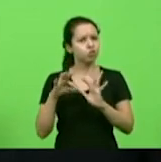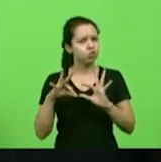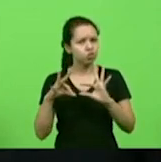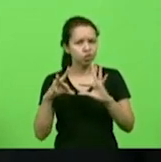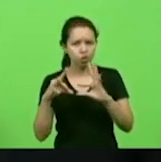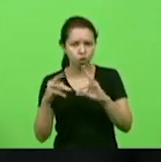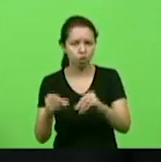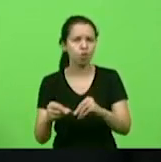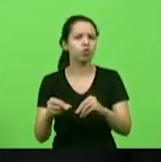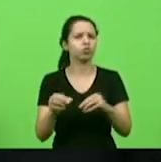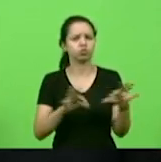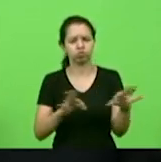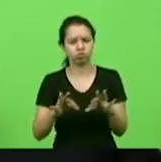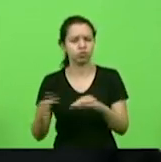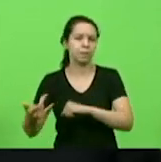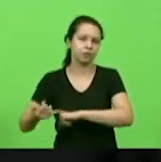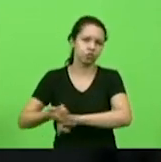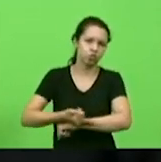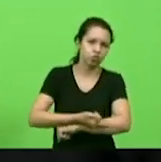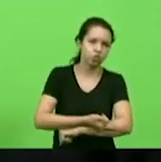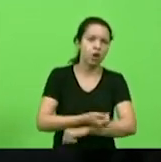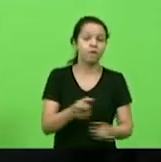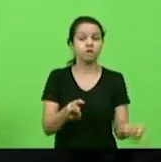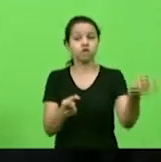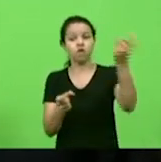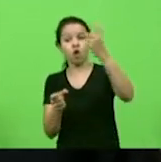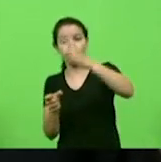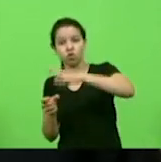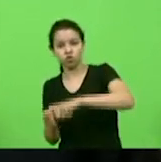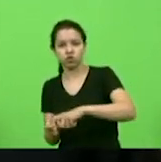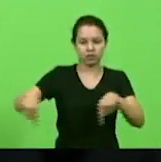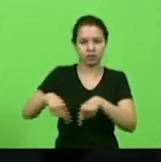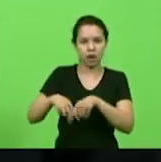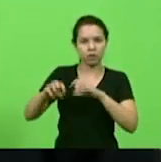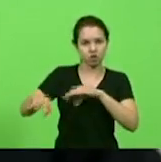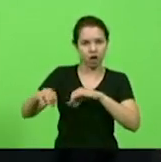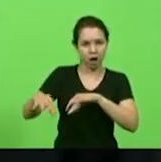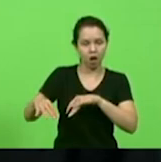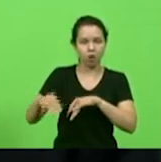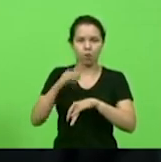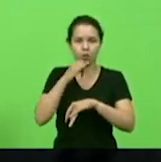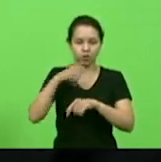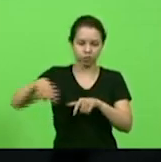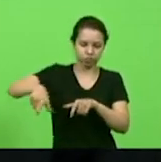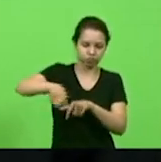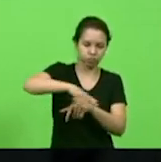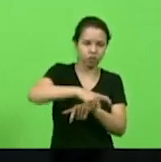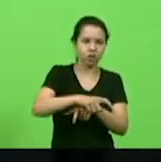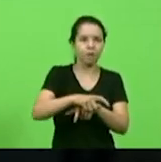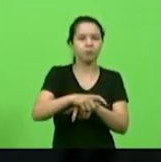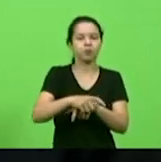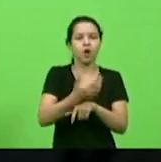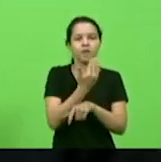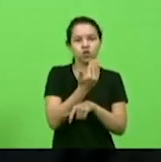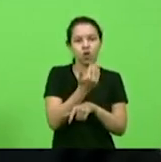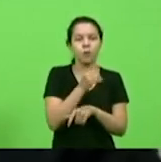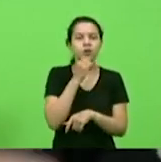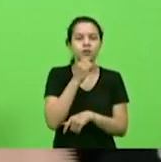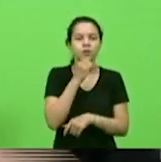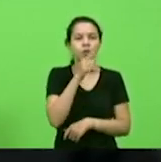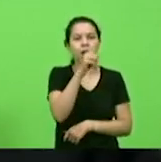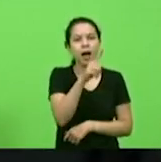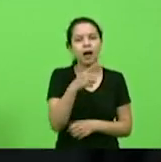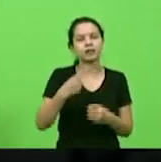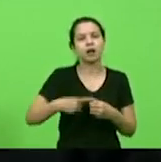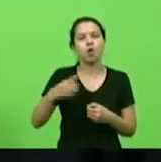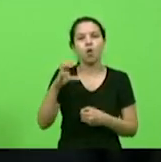na Secretaria de Educação, para que depois possa abrir licitação. Por exemplo, em Correia Pinto, um aluno entrou em contato comigo